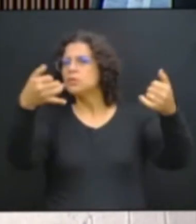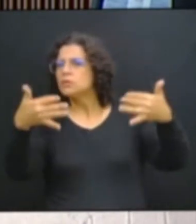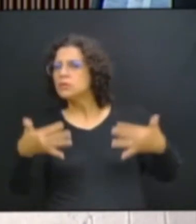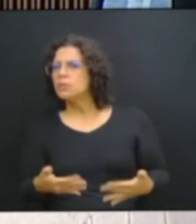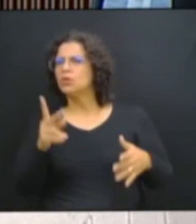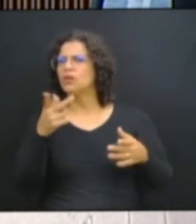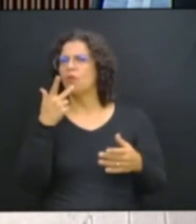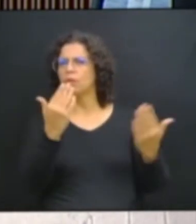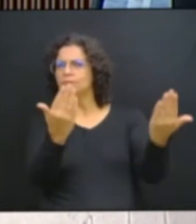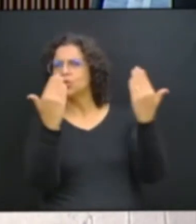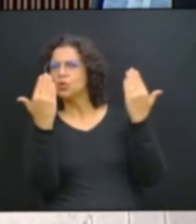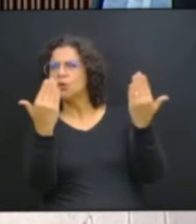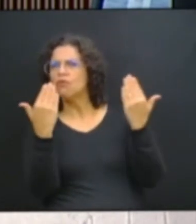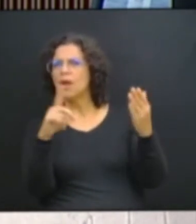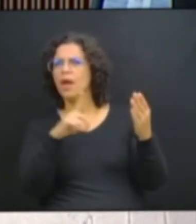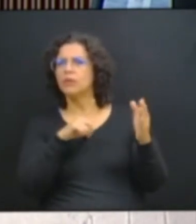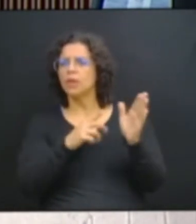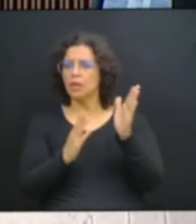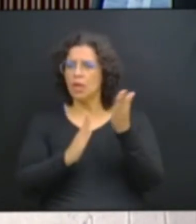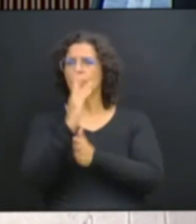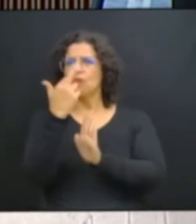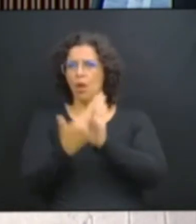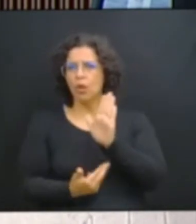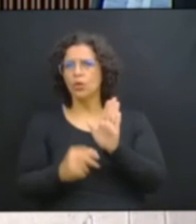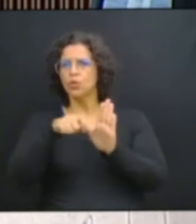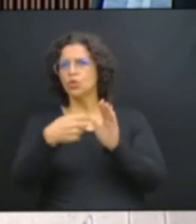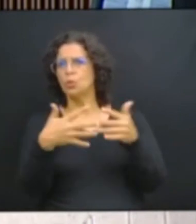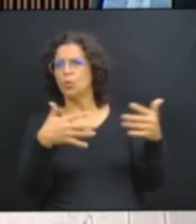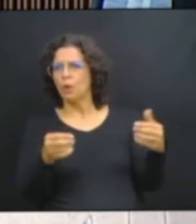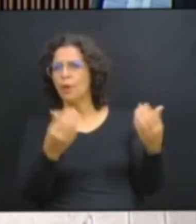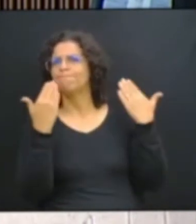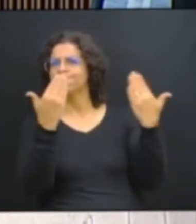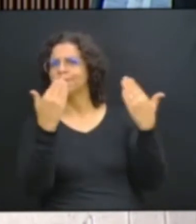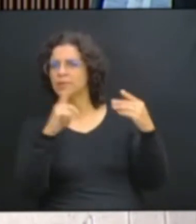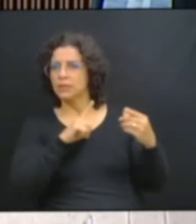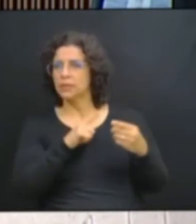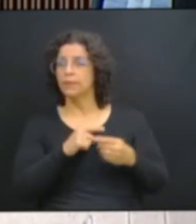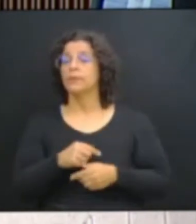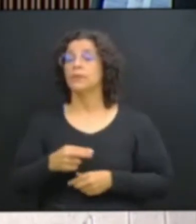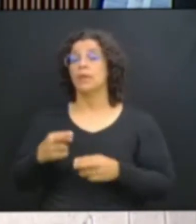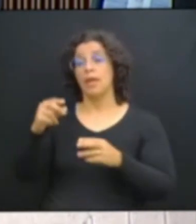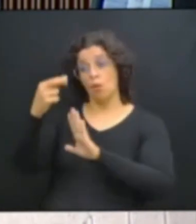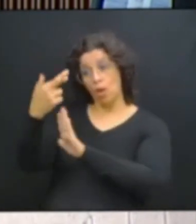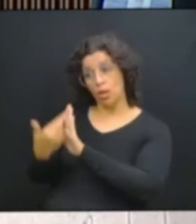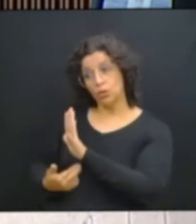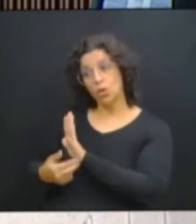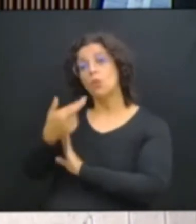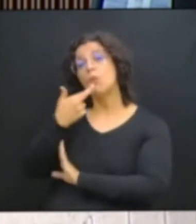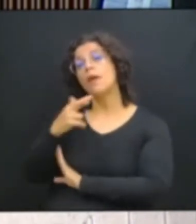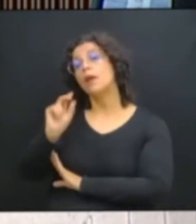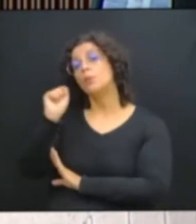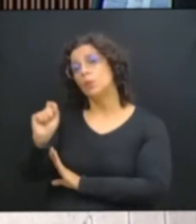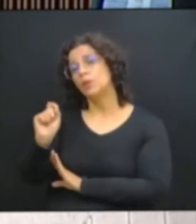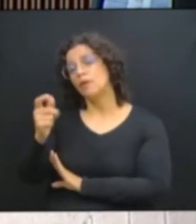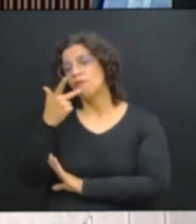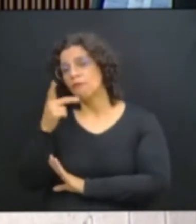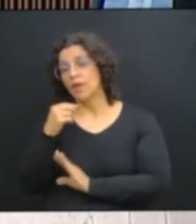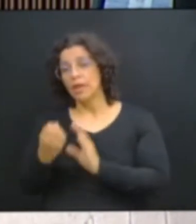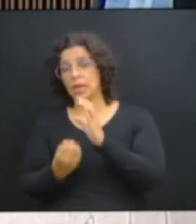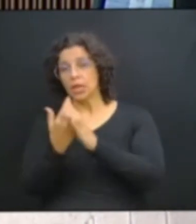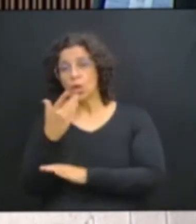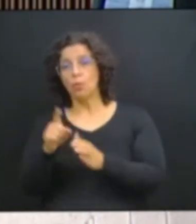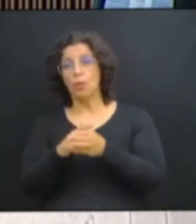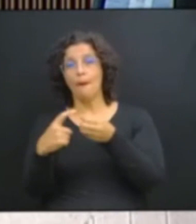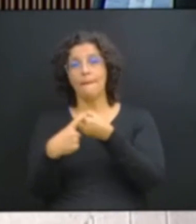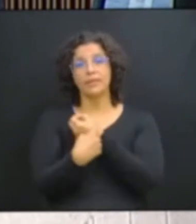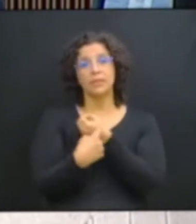isso e aprovou o seu relatório. Uma das queixas daquele relatório era a criação de